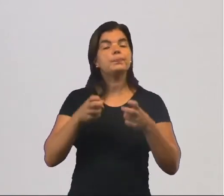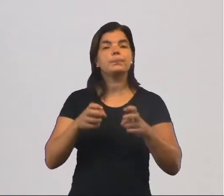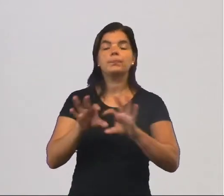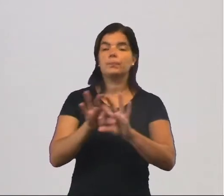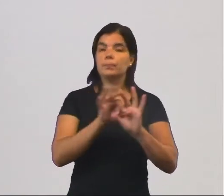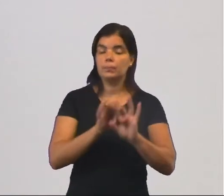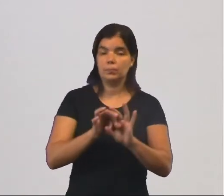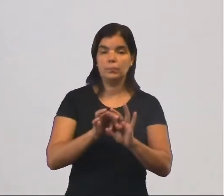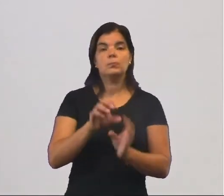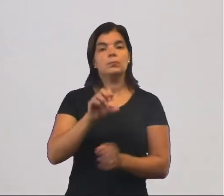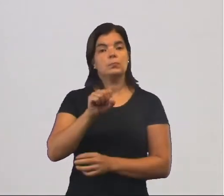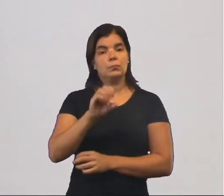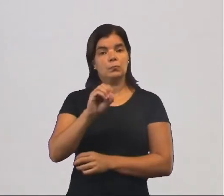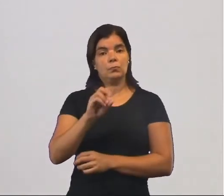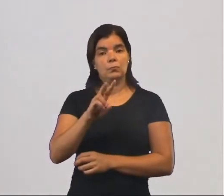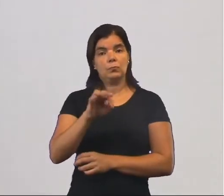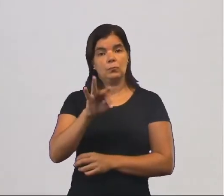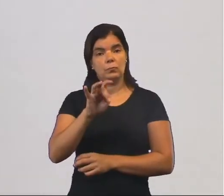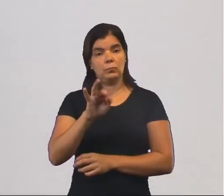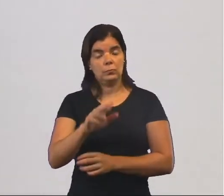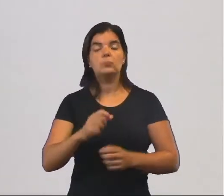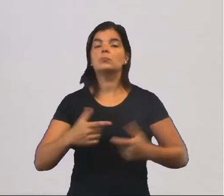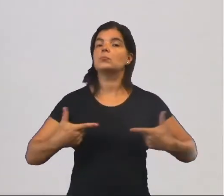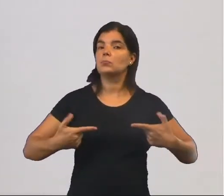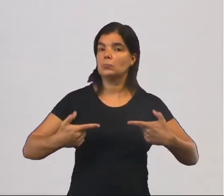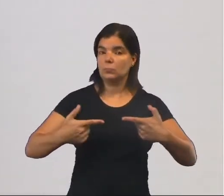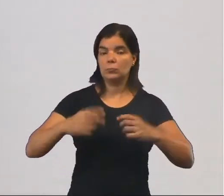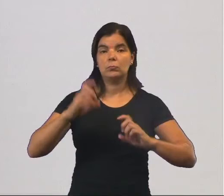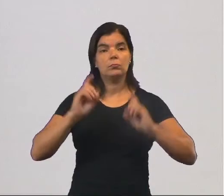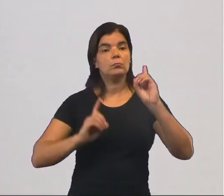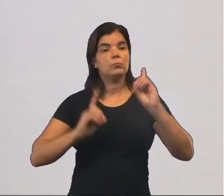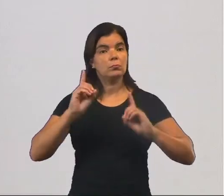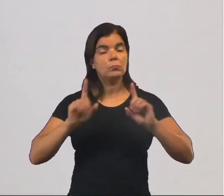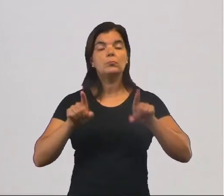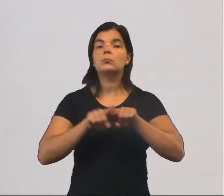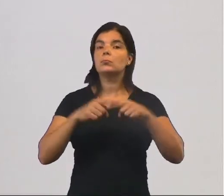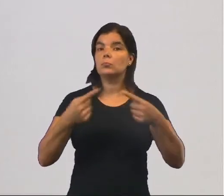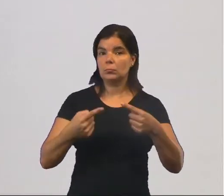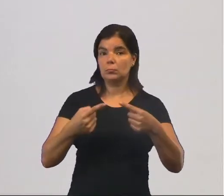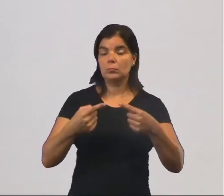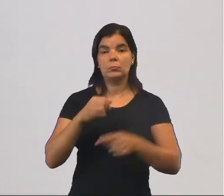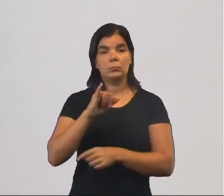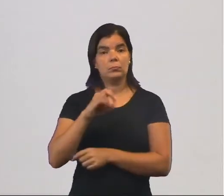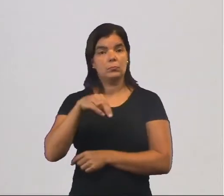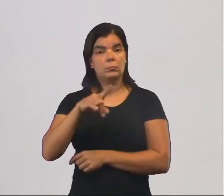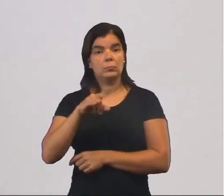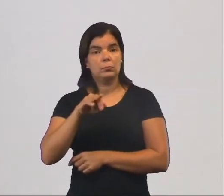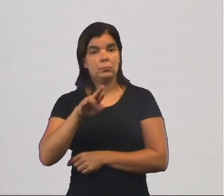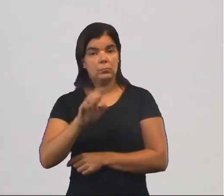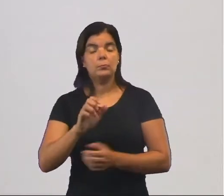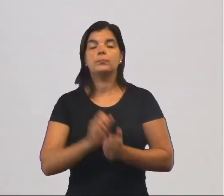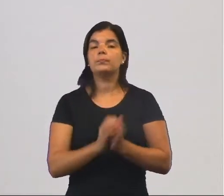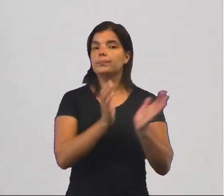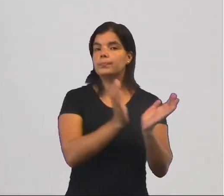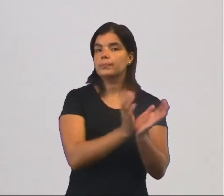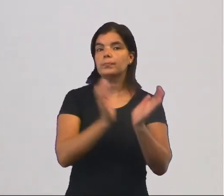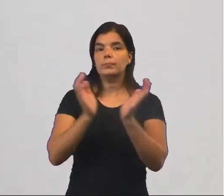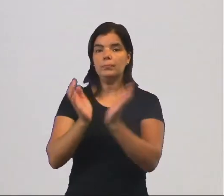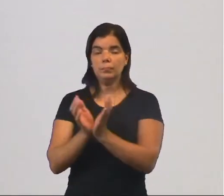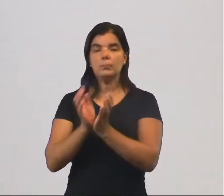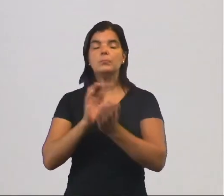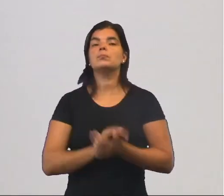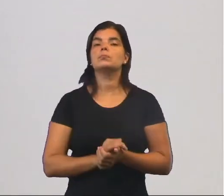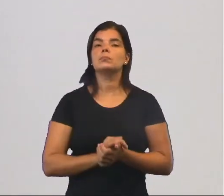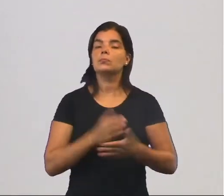União Soviética e os Estados Unidos guerreando entre si, só que não, de maneira indireta, de um modo